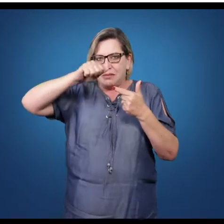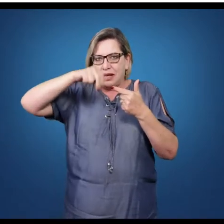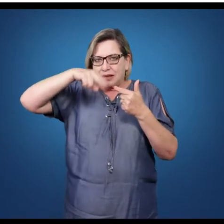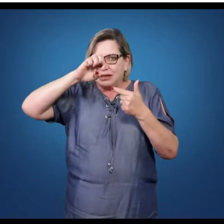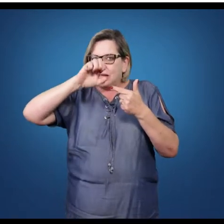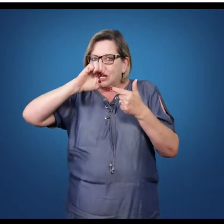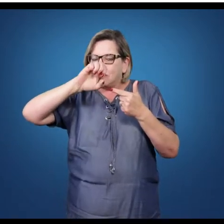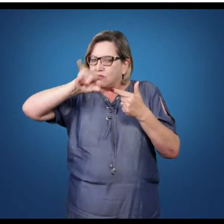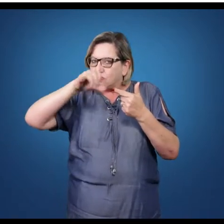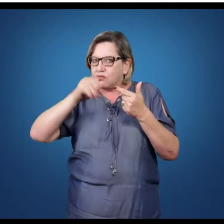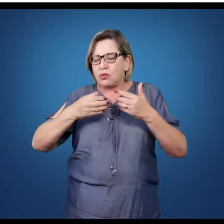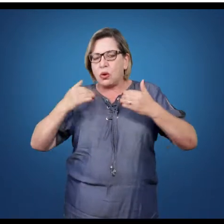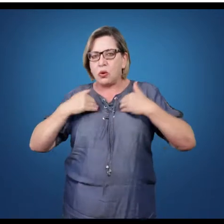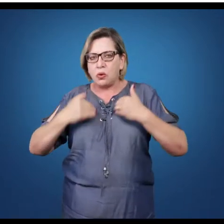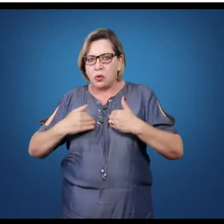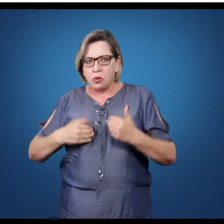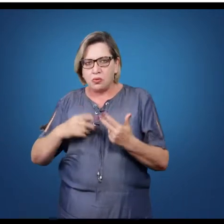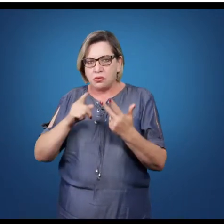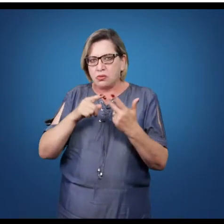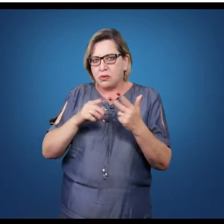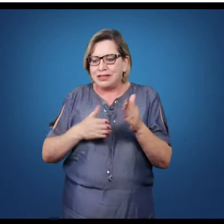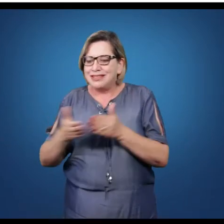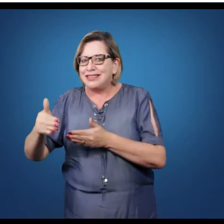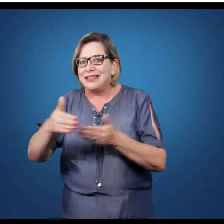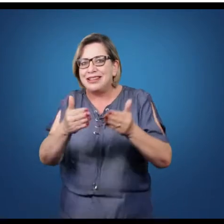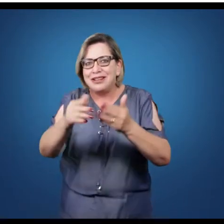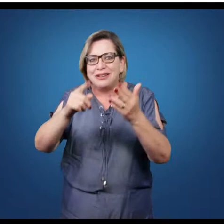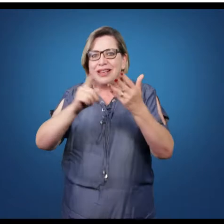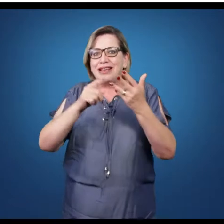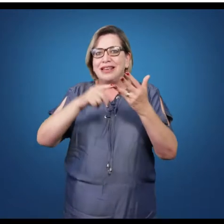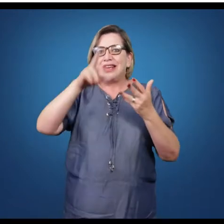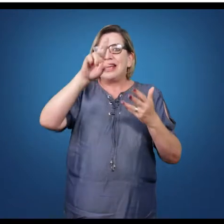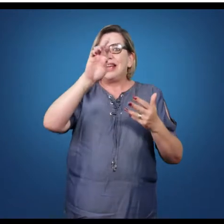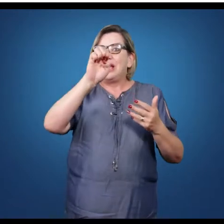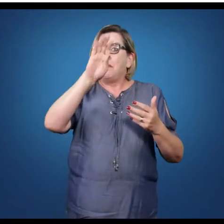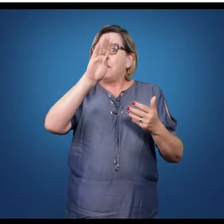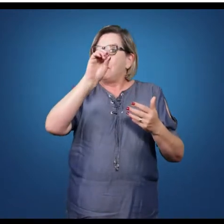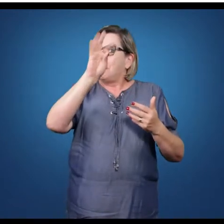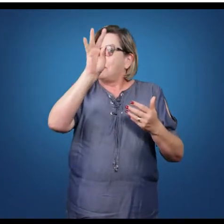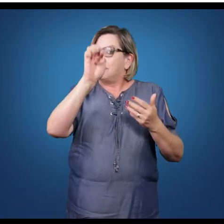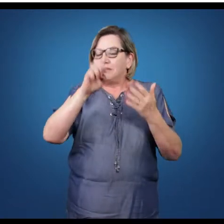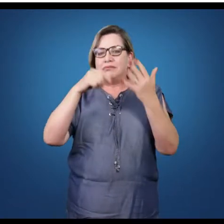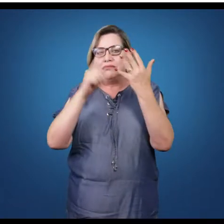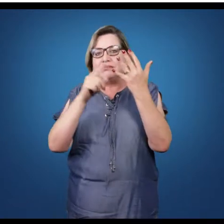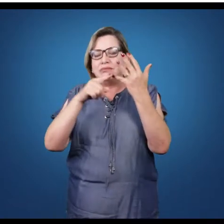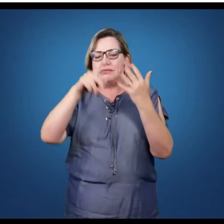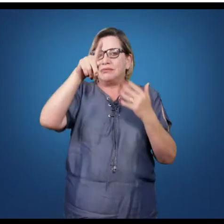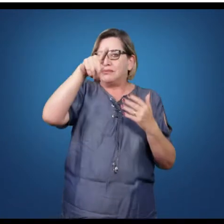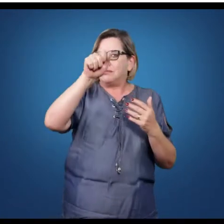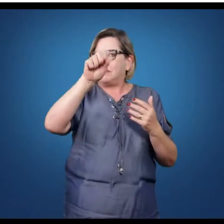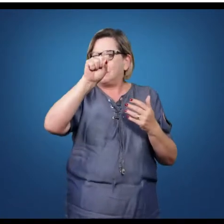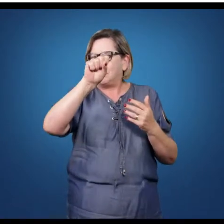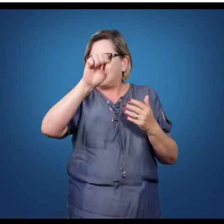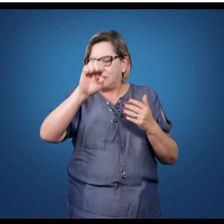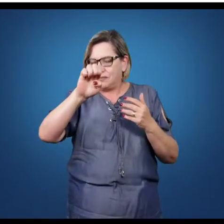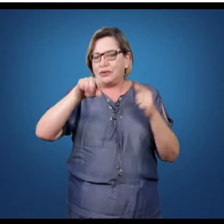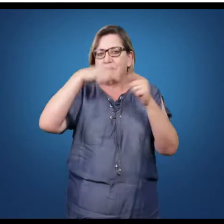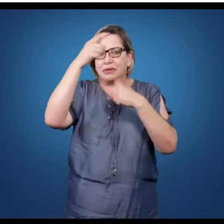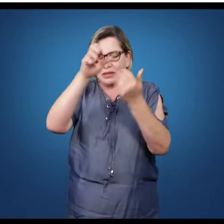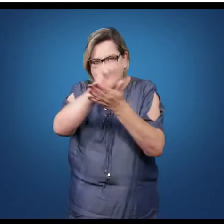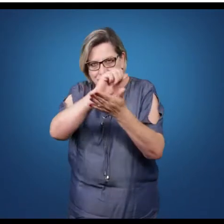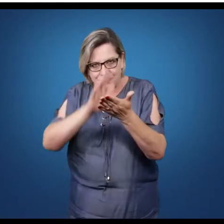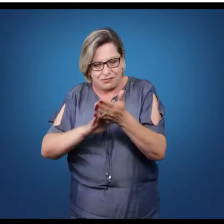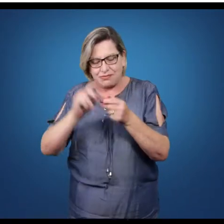arremesso, rebote e passe. É no meio das atividades que a gente irá realizar e que eu vou estar propondo,